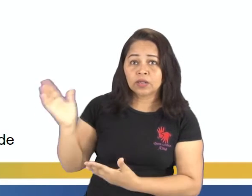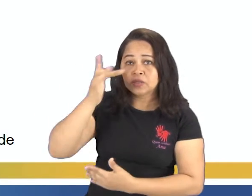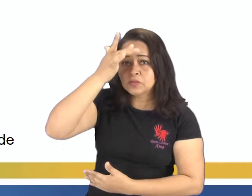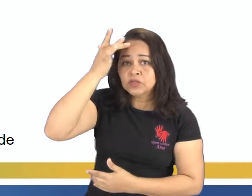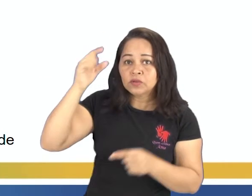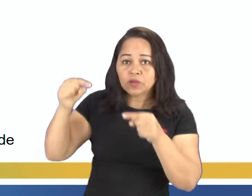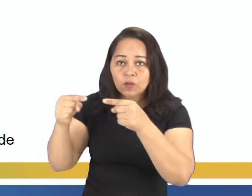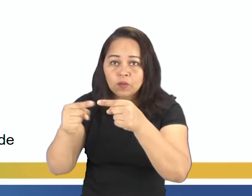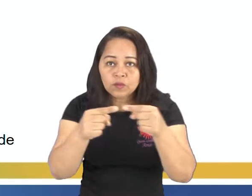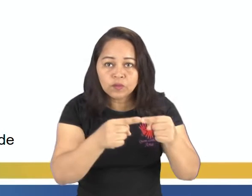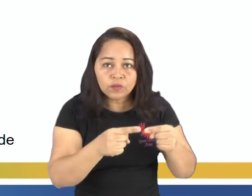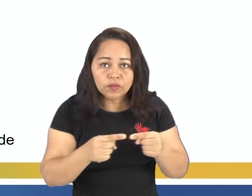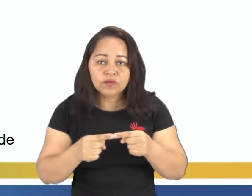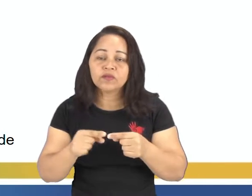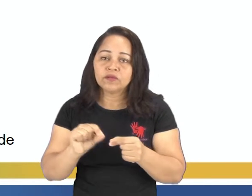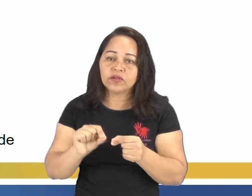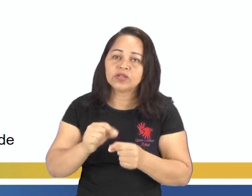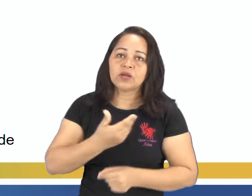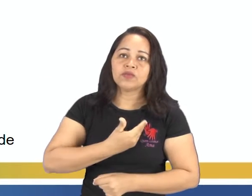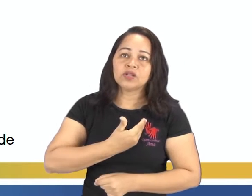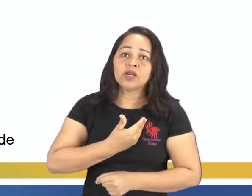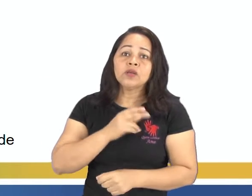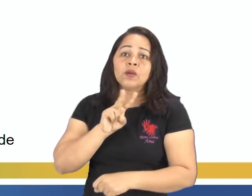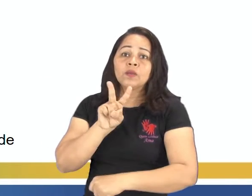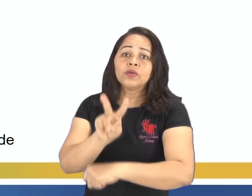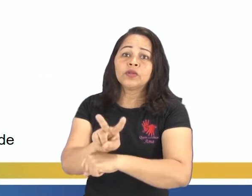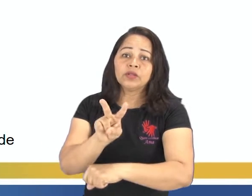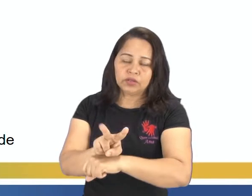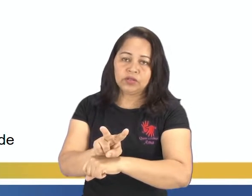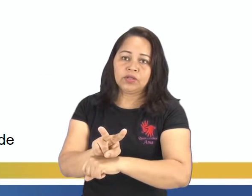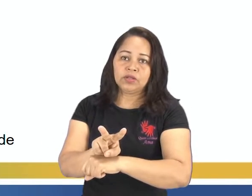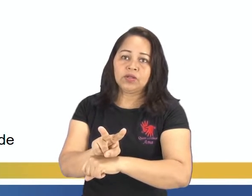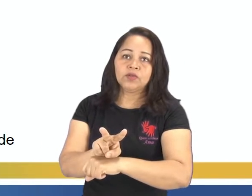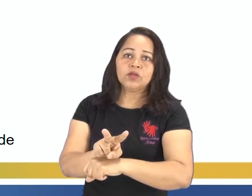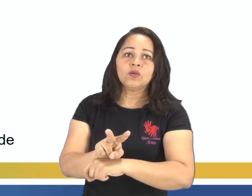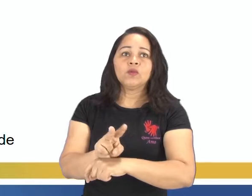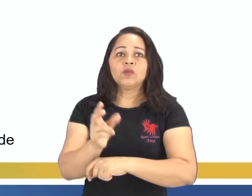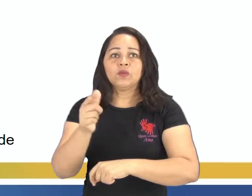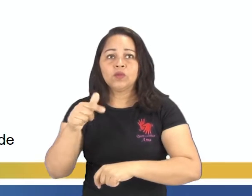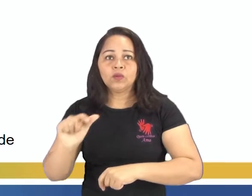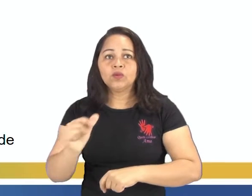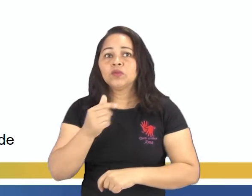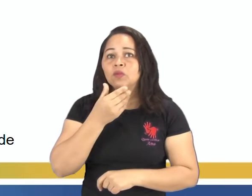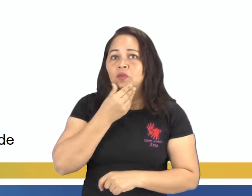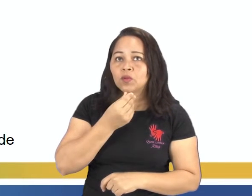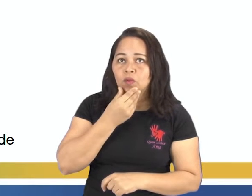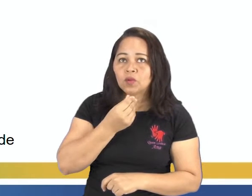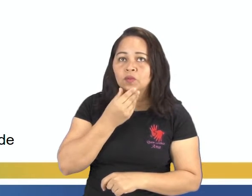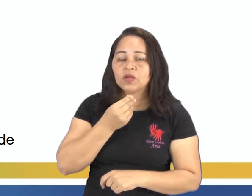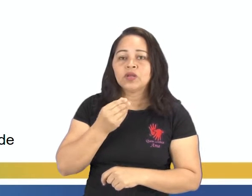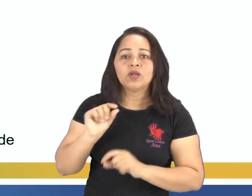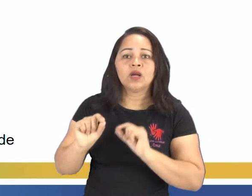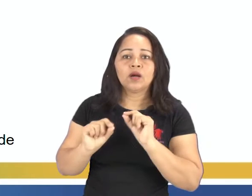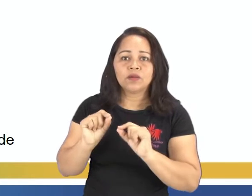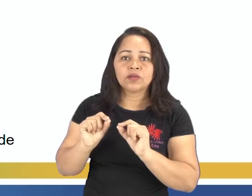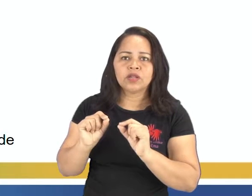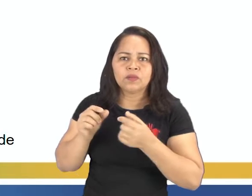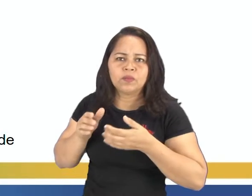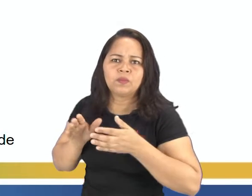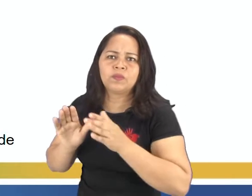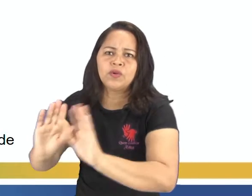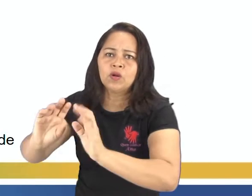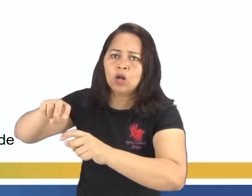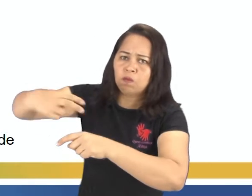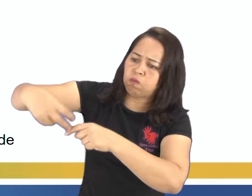estão interligadas. Para proteger um amigo, o jovem Eibiu empurra o valentão da escola a